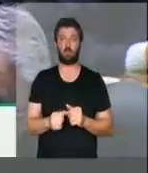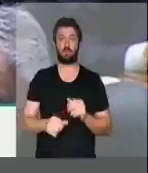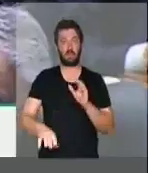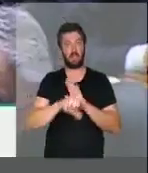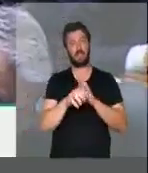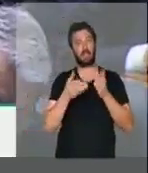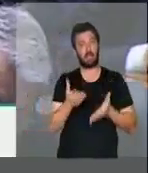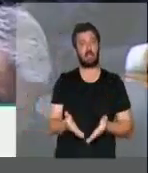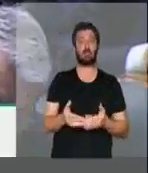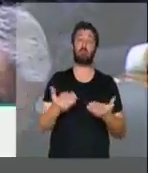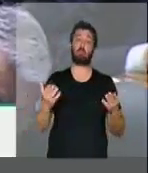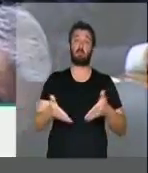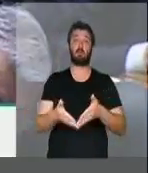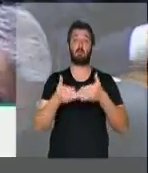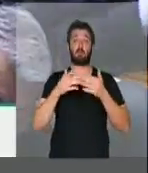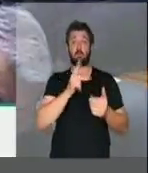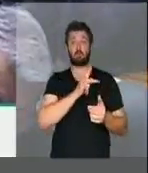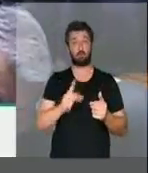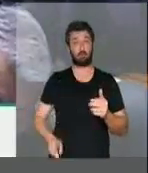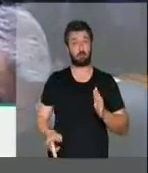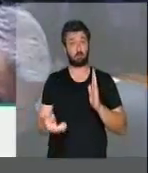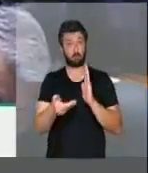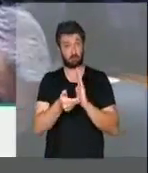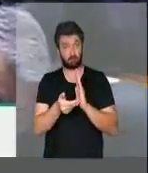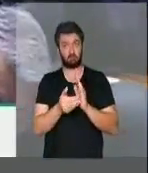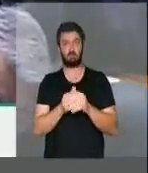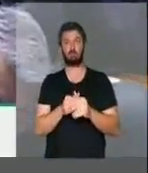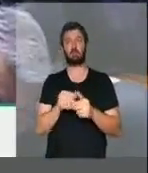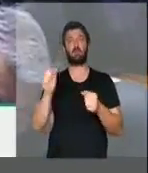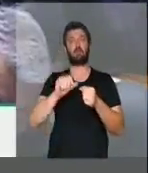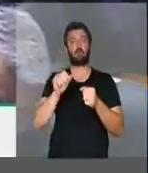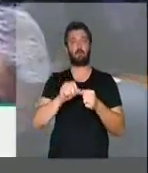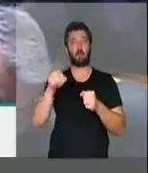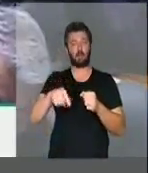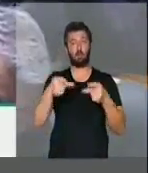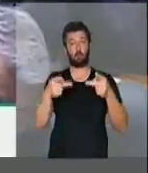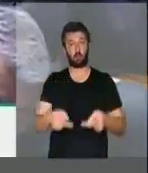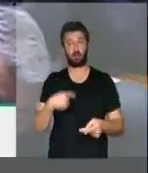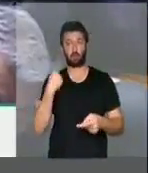criminalidade. Então, pedir ao presidente da casa que paute o nosso projeto para que ele